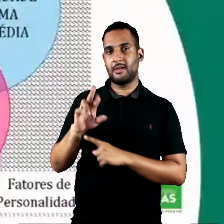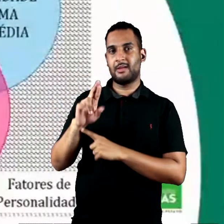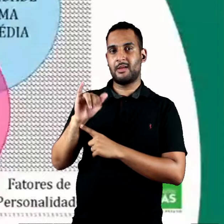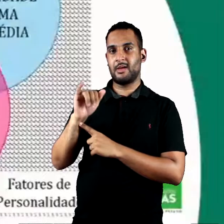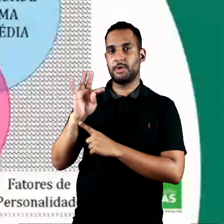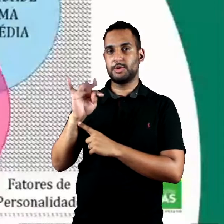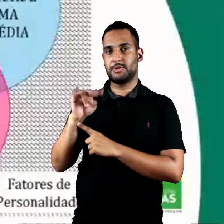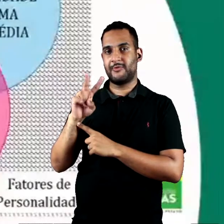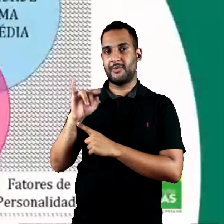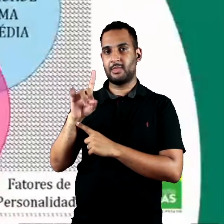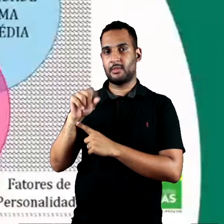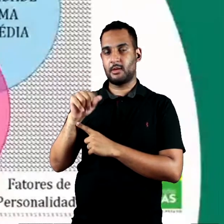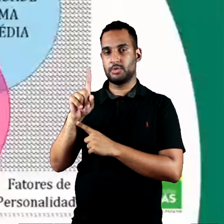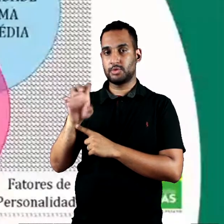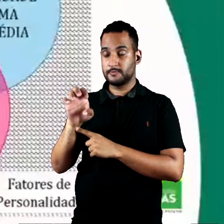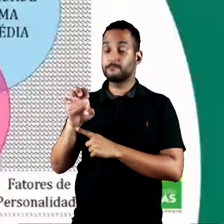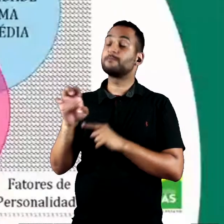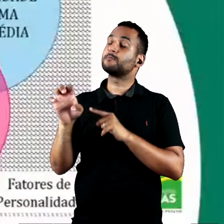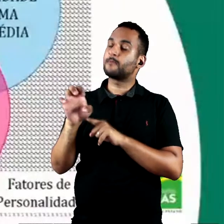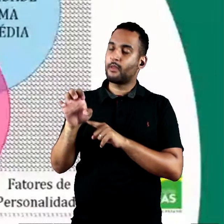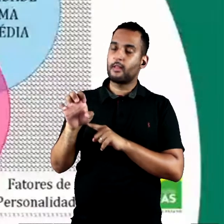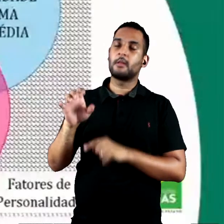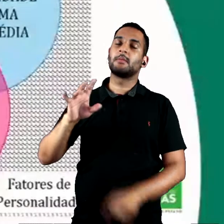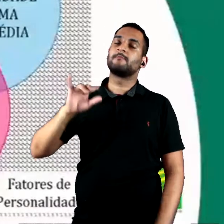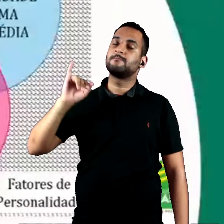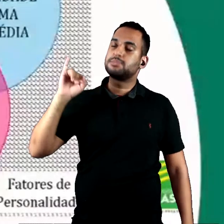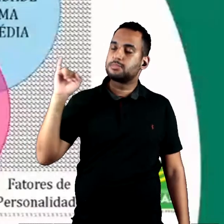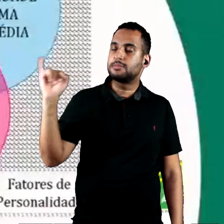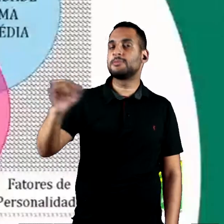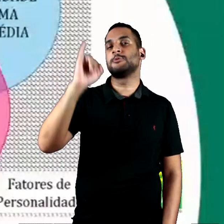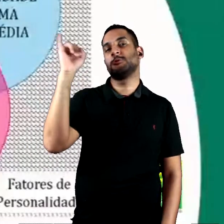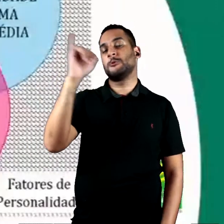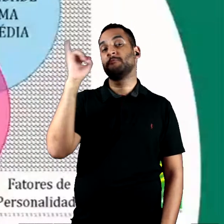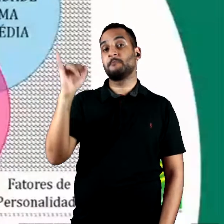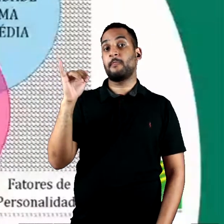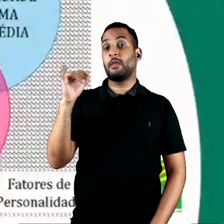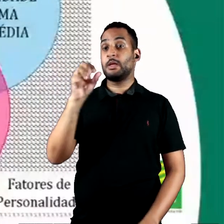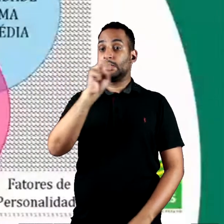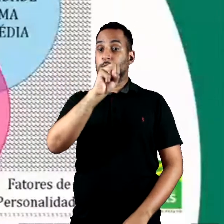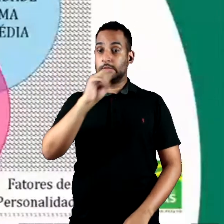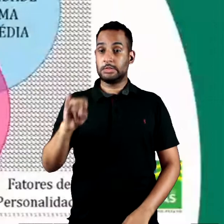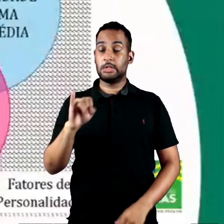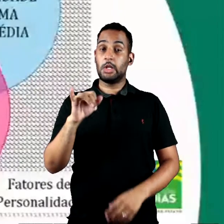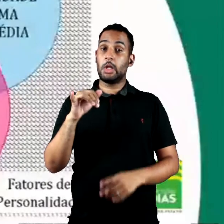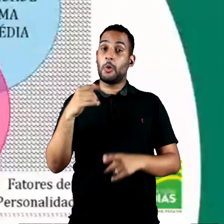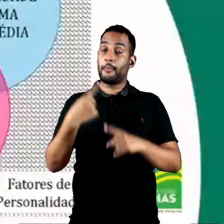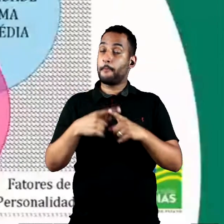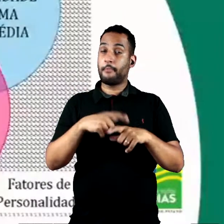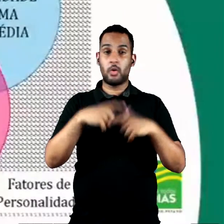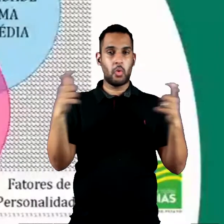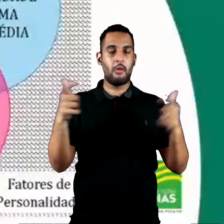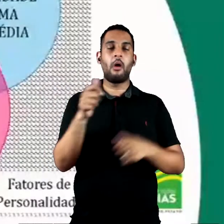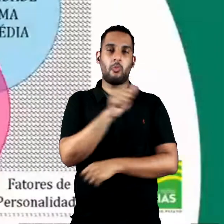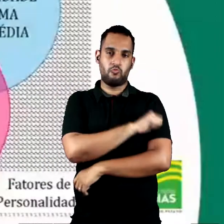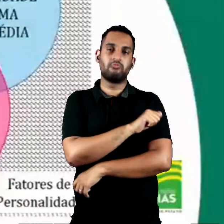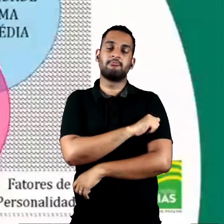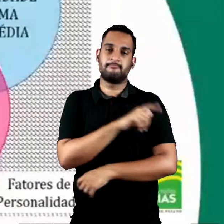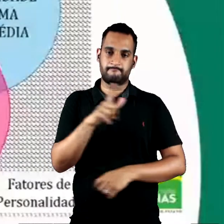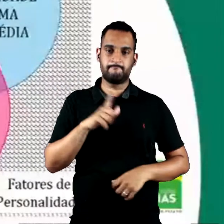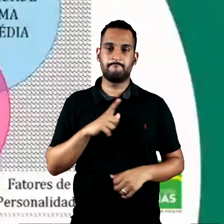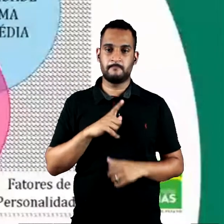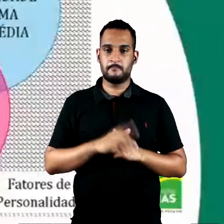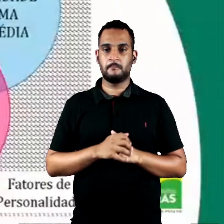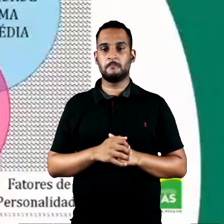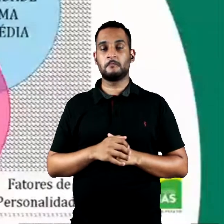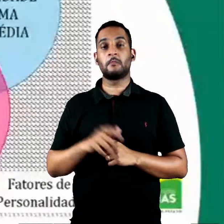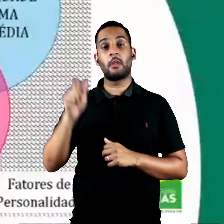na personalidade dos indivíduos que se destacam em alguma área do saber humano.